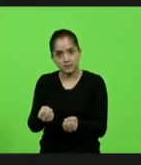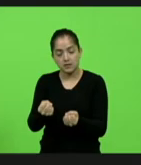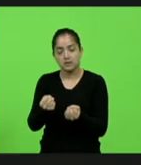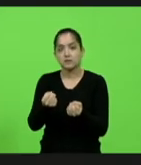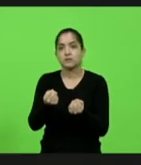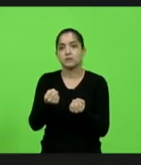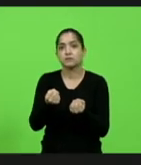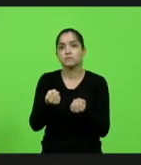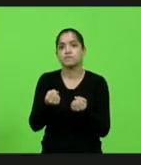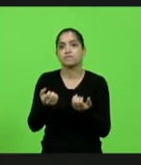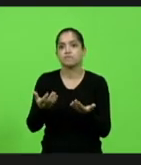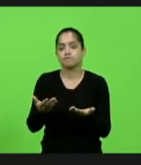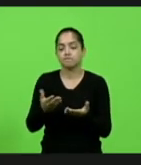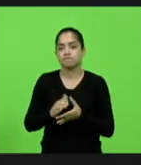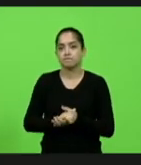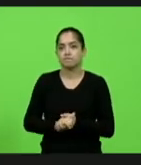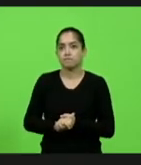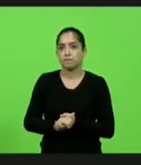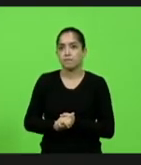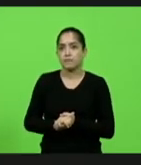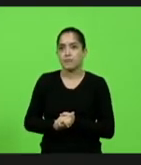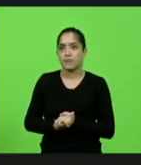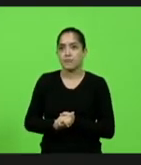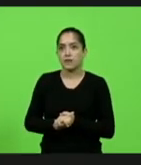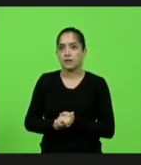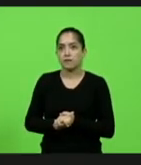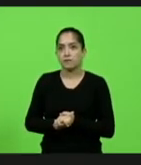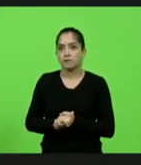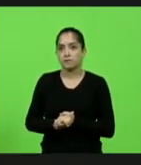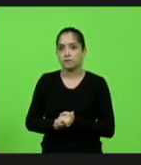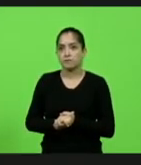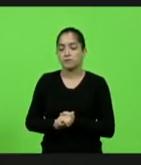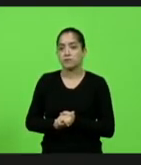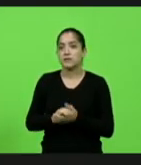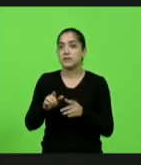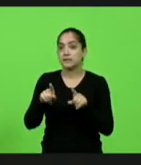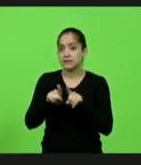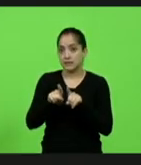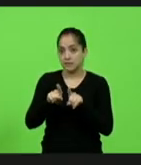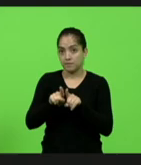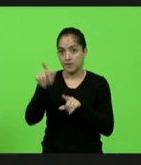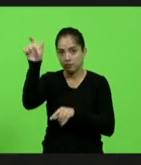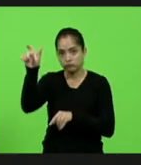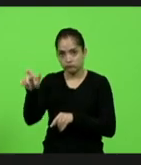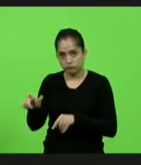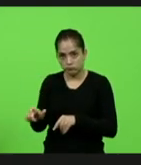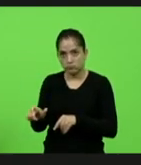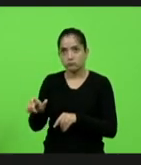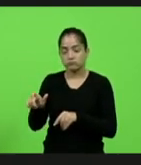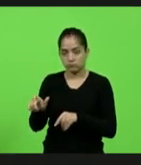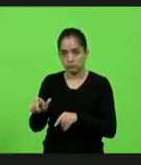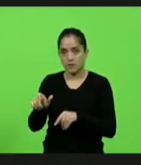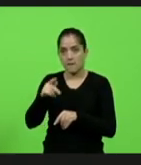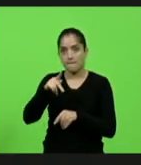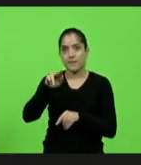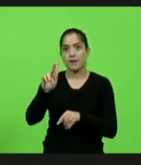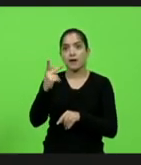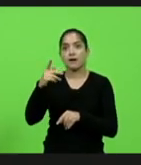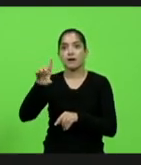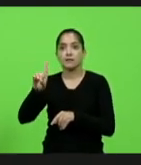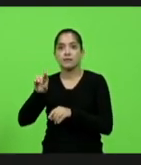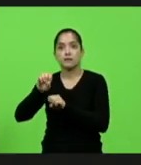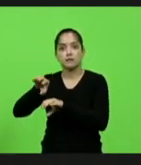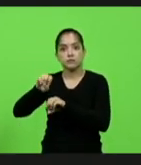emblemático a respeito disso, né? O Dr. Brian Ray, que é um PhD na área de educação, já citado pelo Dr. Alexandre